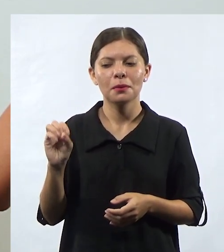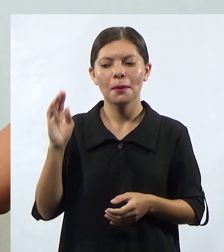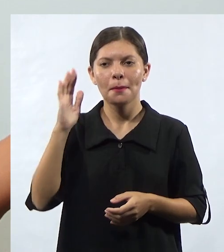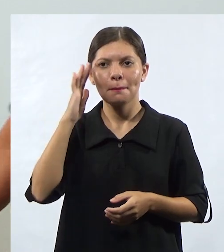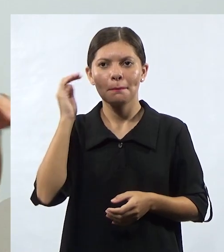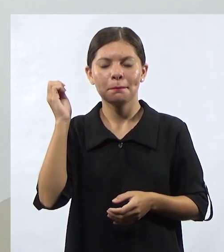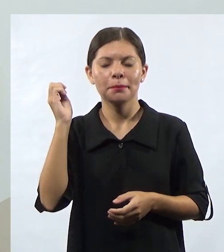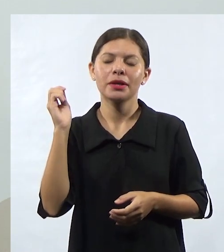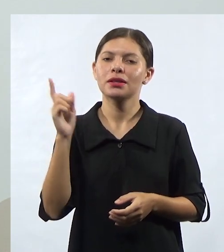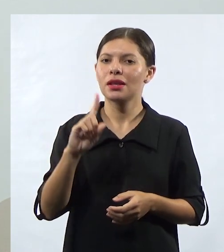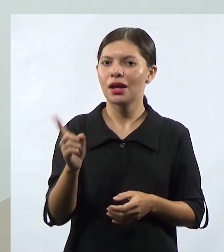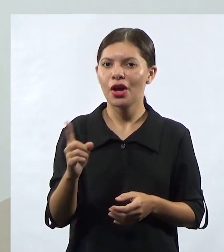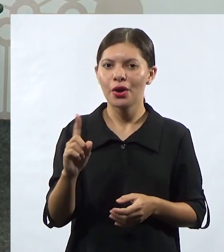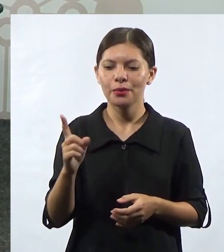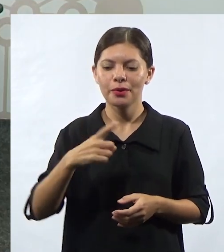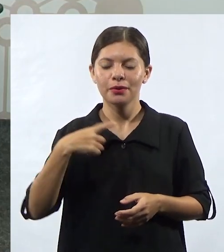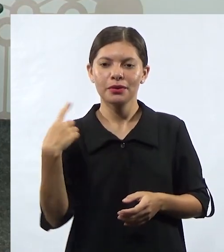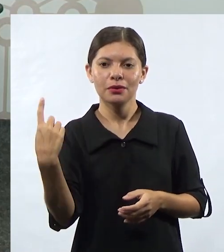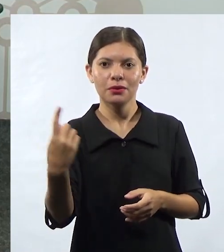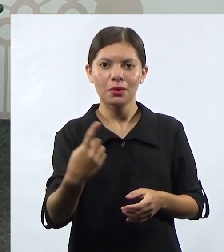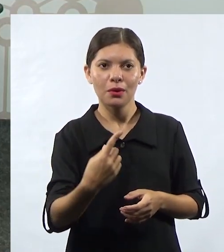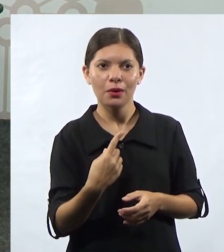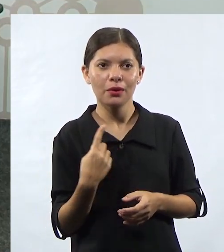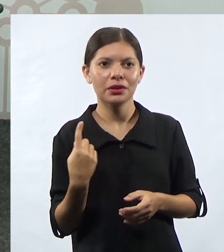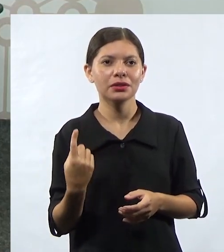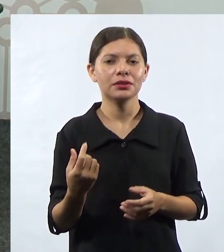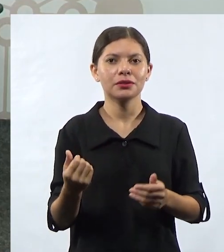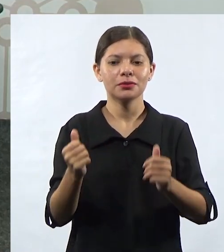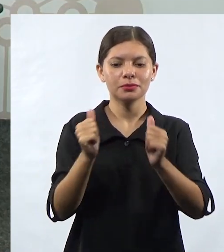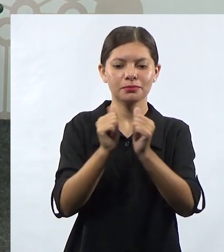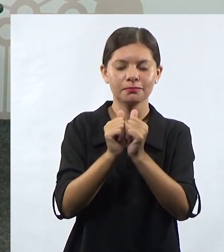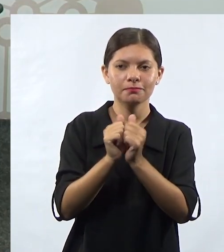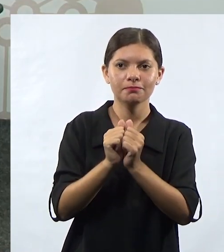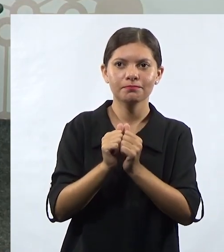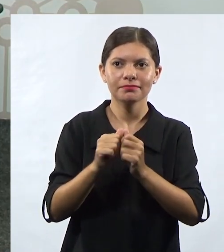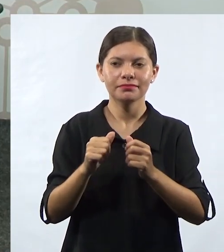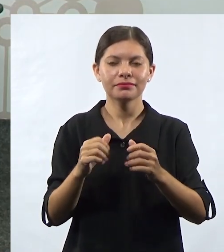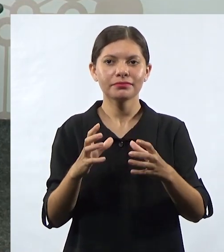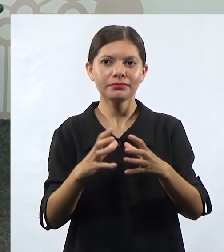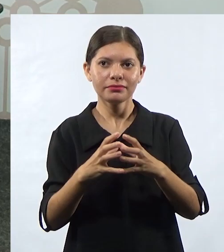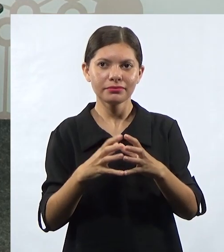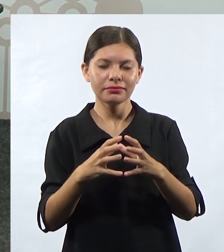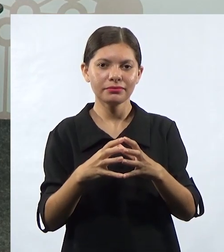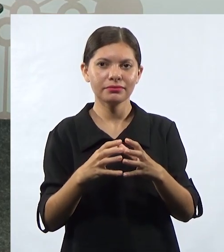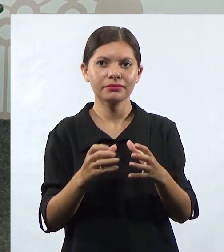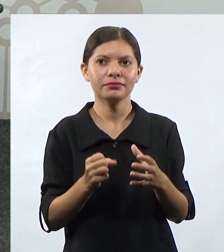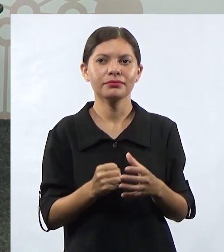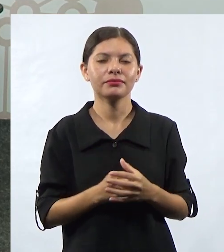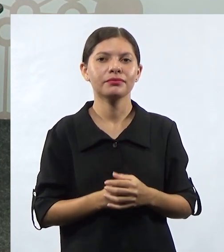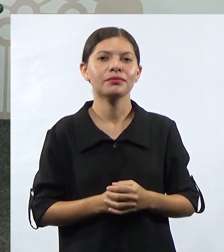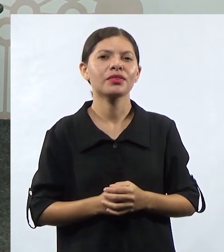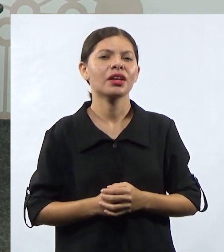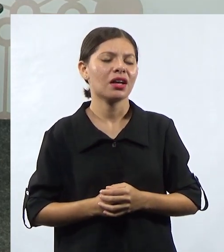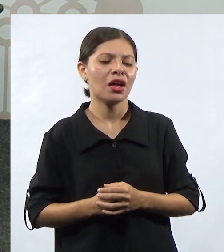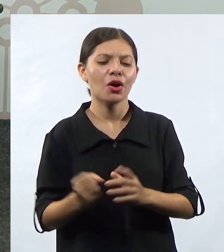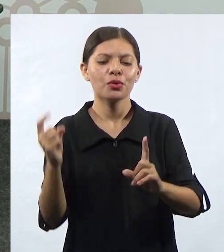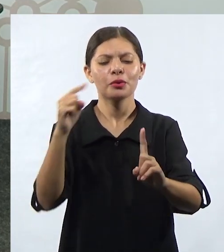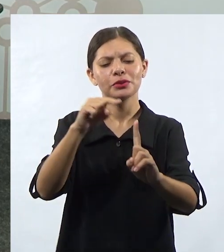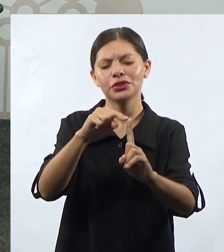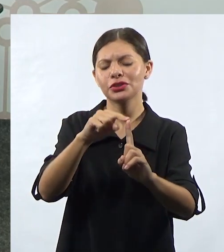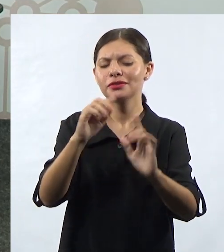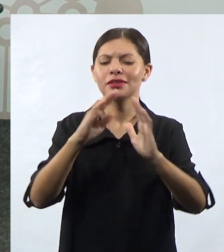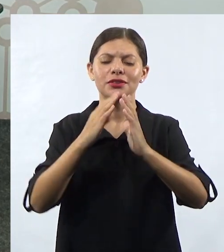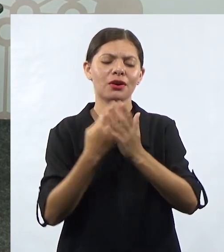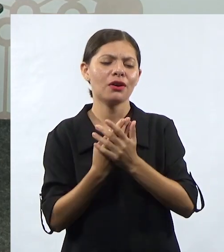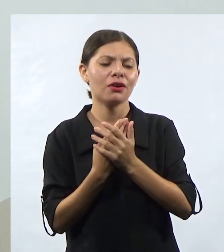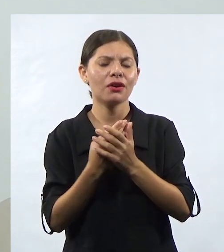B, C, D. É o que nós... Em conjunto, igual quando a gente vai definir a missão, né? A missão da escola, o objetivo